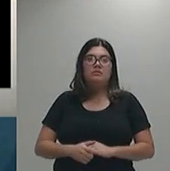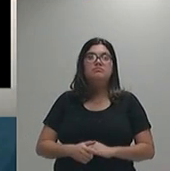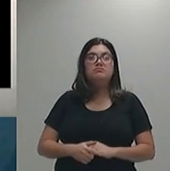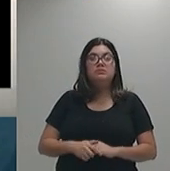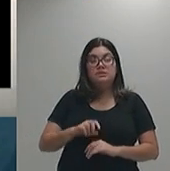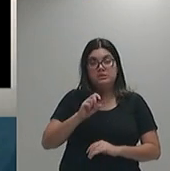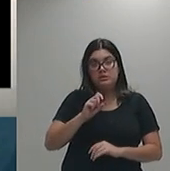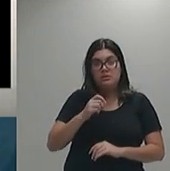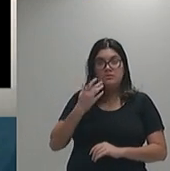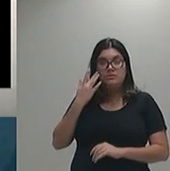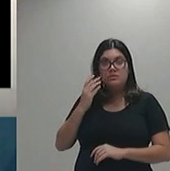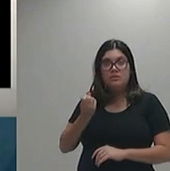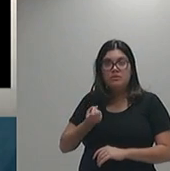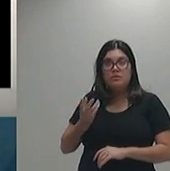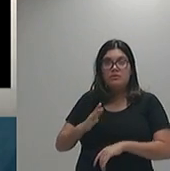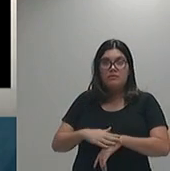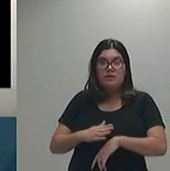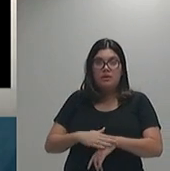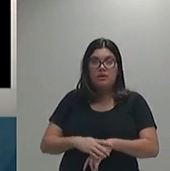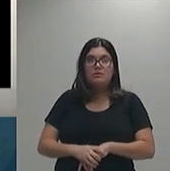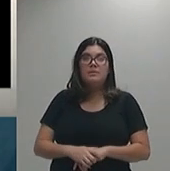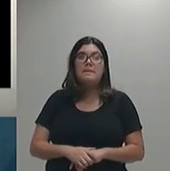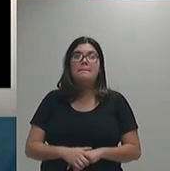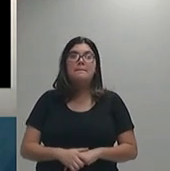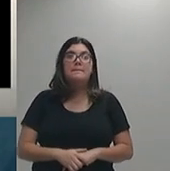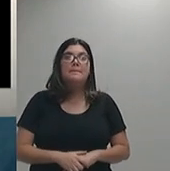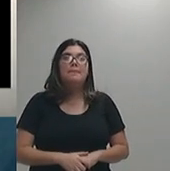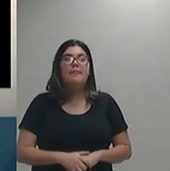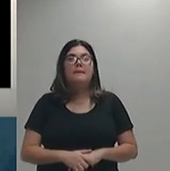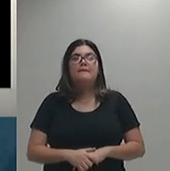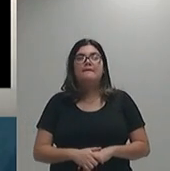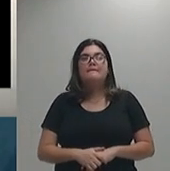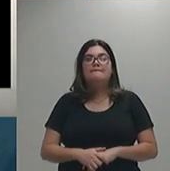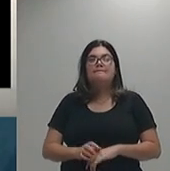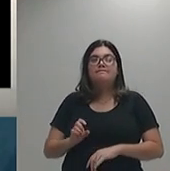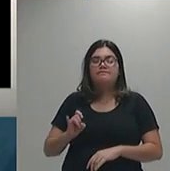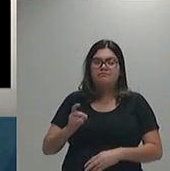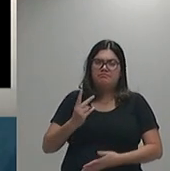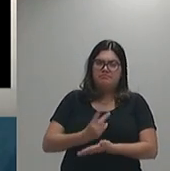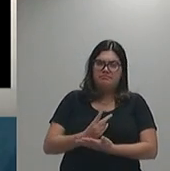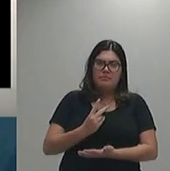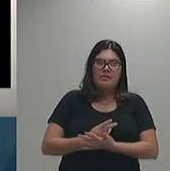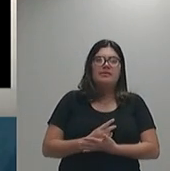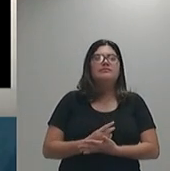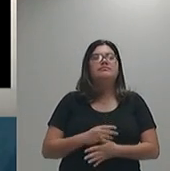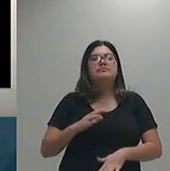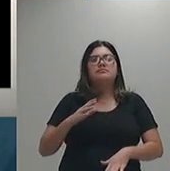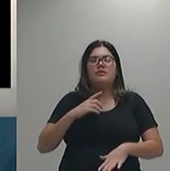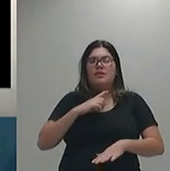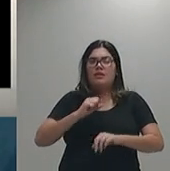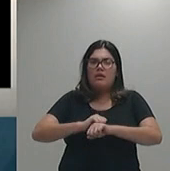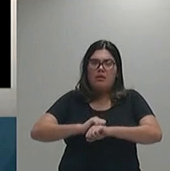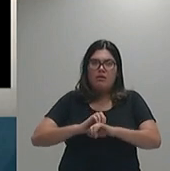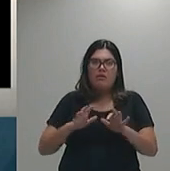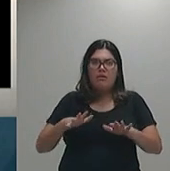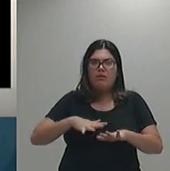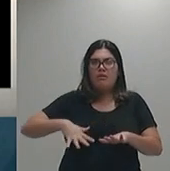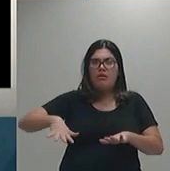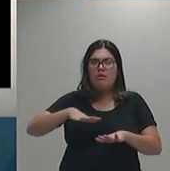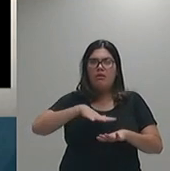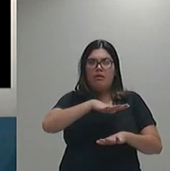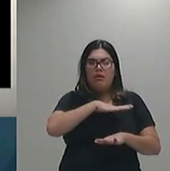sei quanto falta mas já tô terminando porque em caso si mesmo apesar da clareza da legislação sectorial entenda